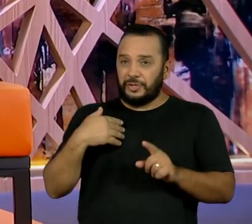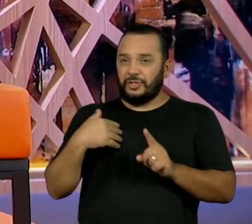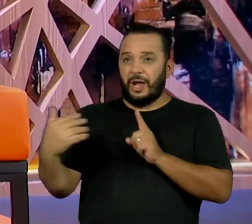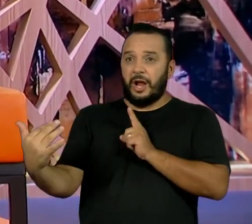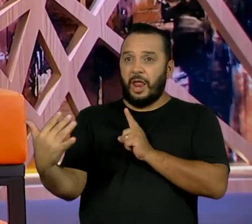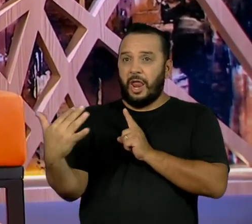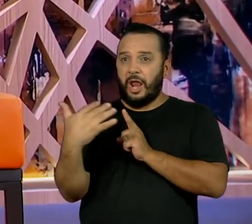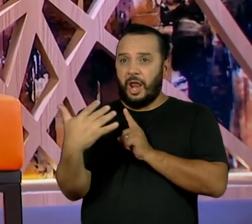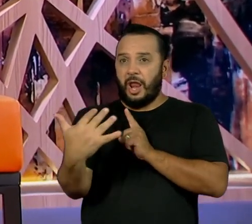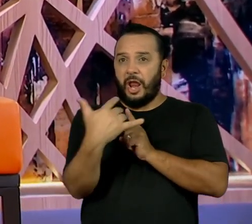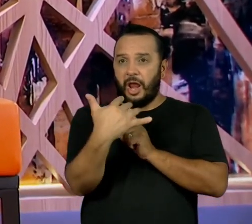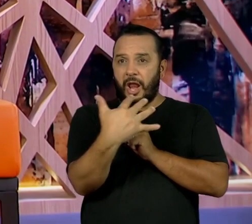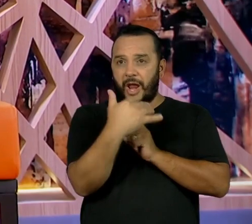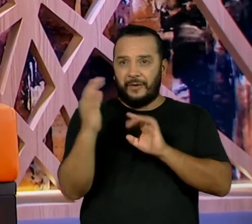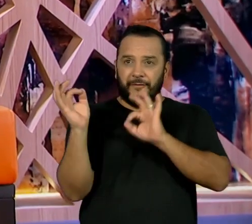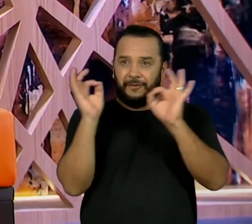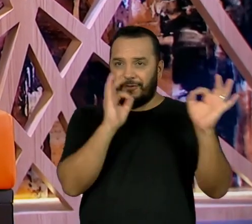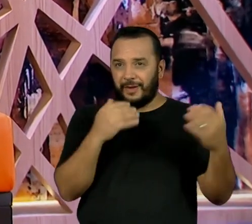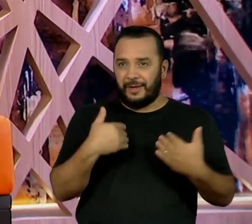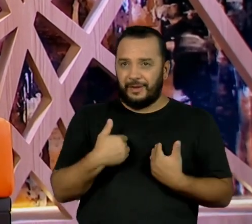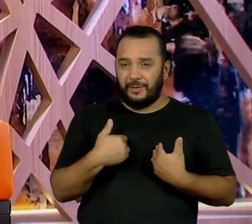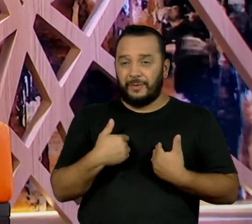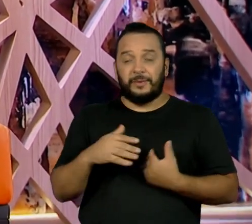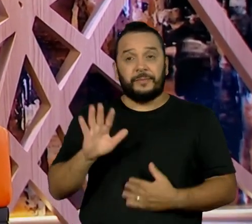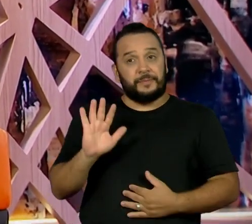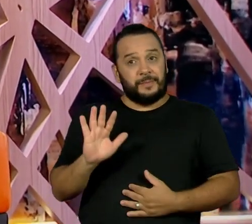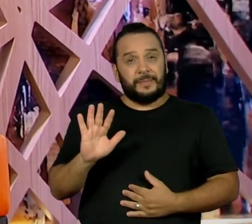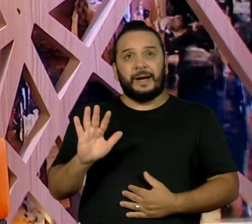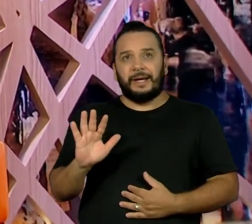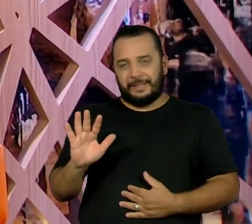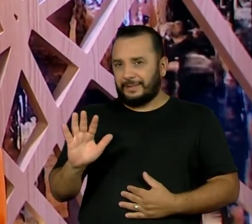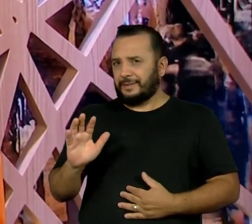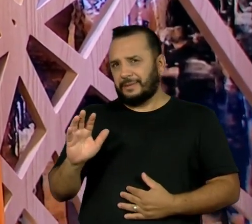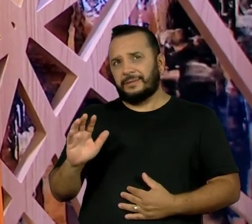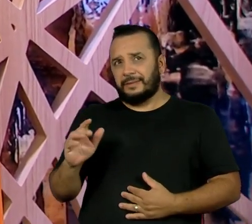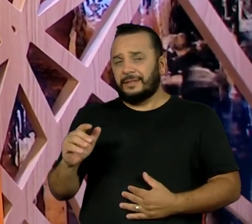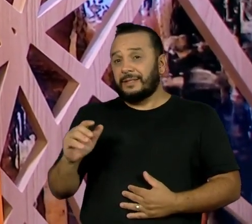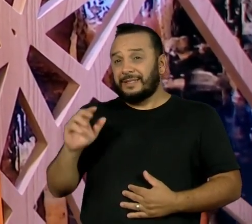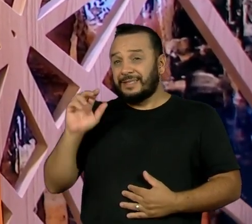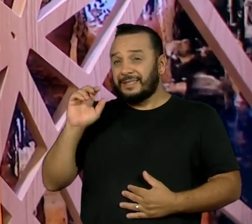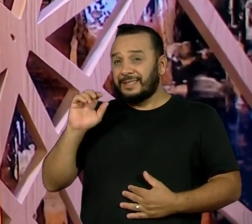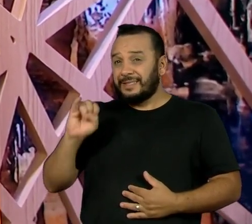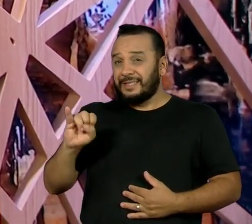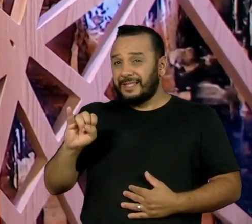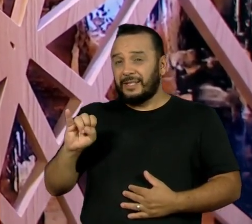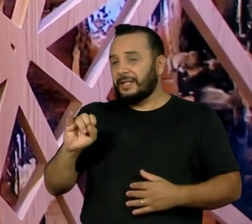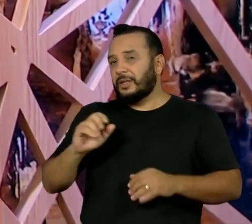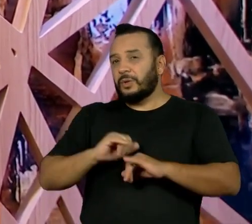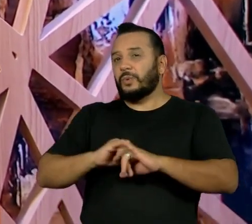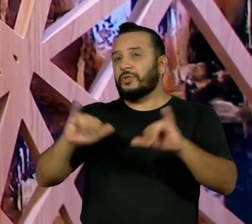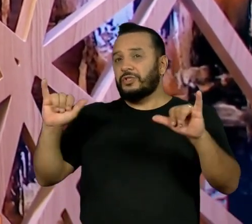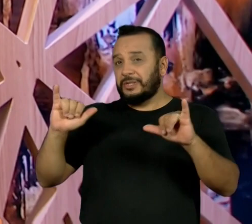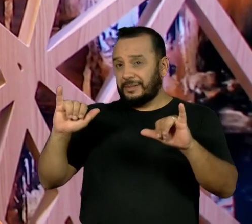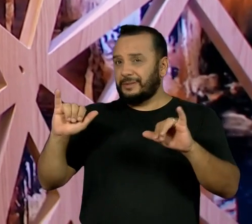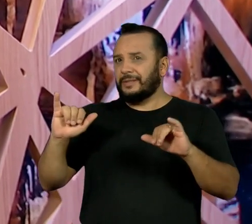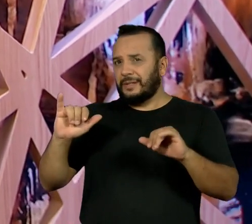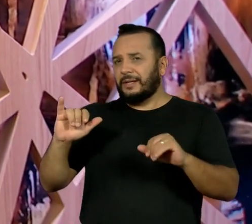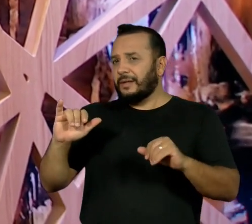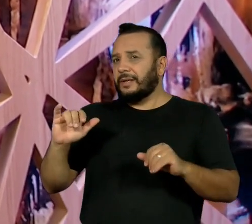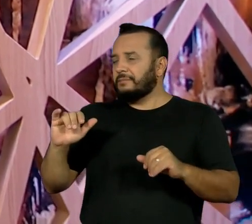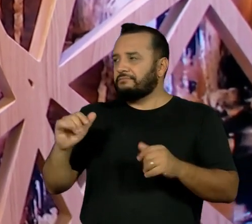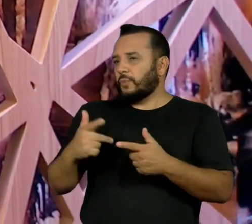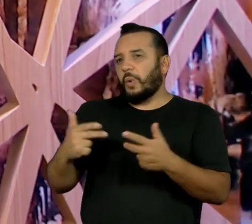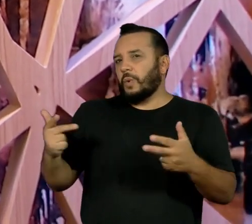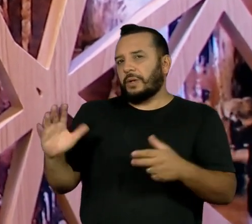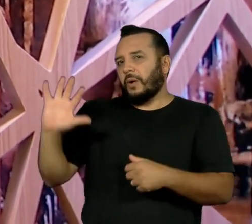quando essas páginas, por exemplo, colocam alguma notícia relevante sobre algo que aconteceu na minha vida, isso alavanca a minha audiência.